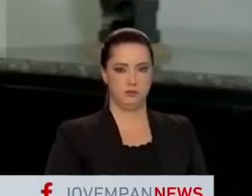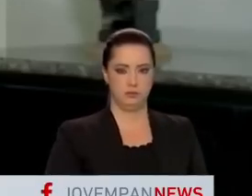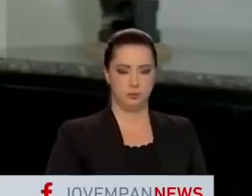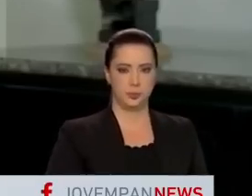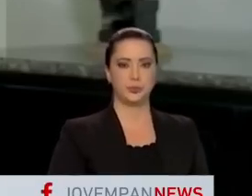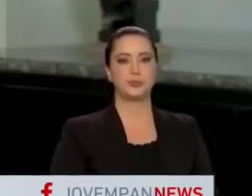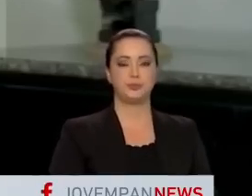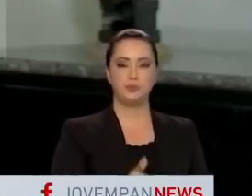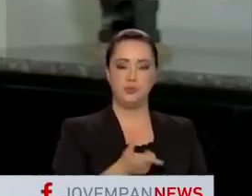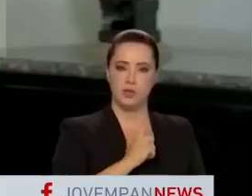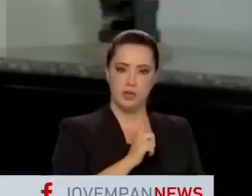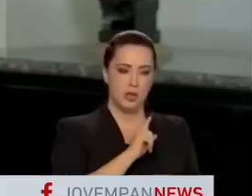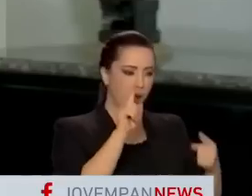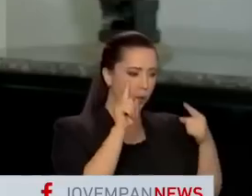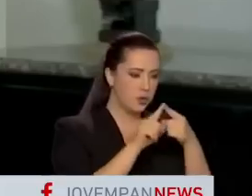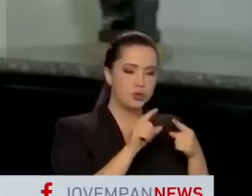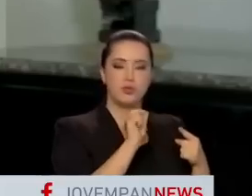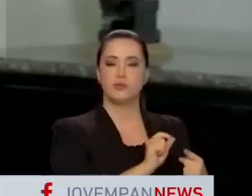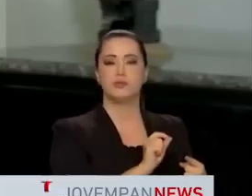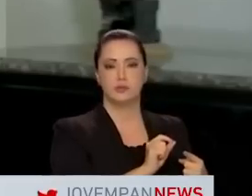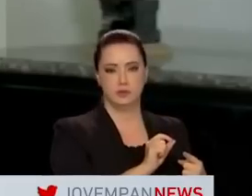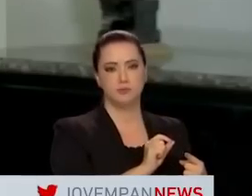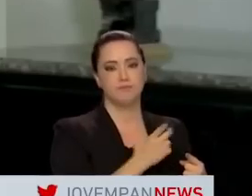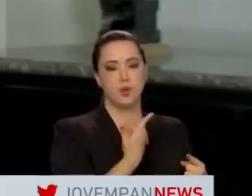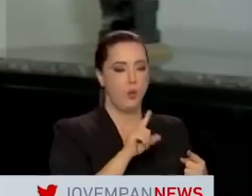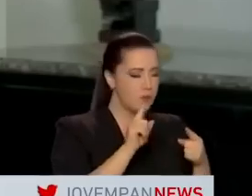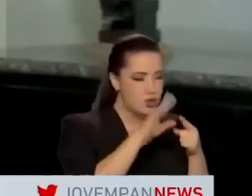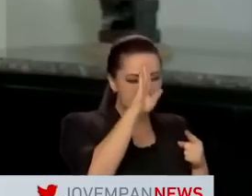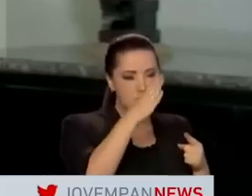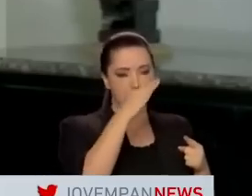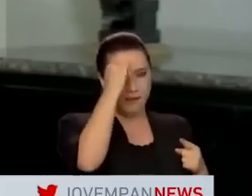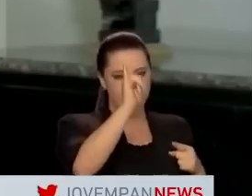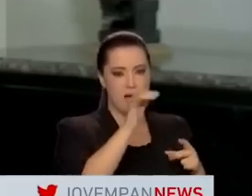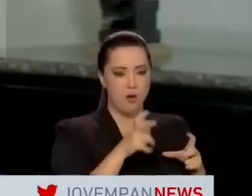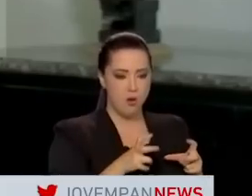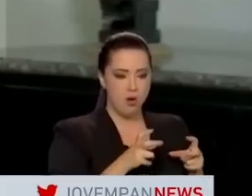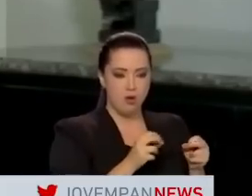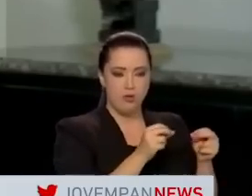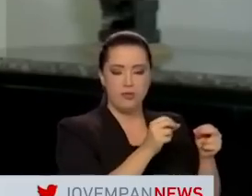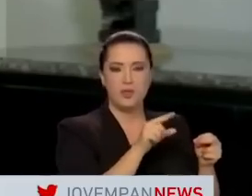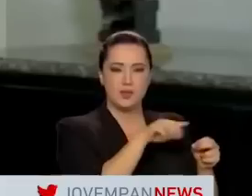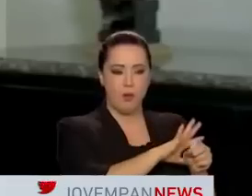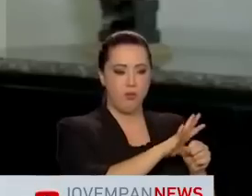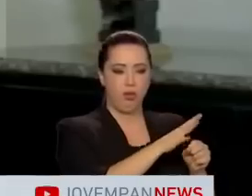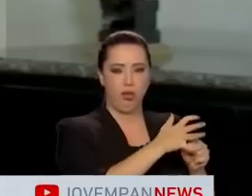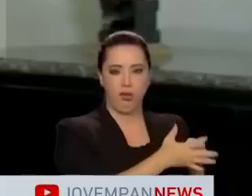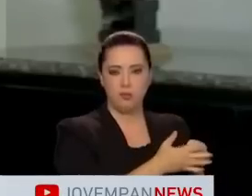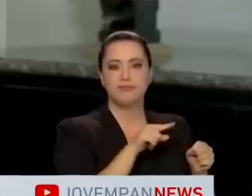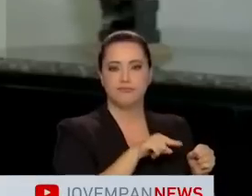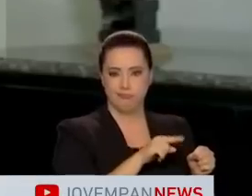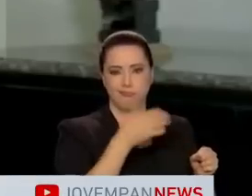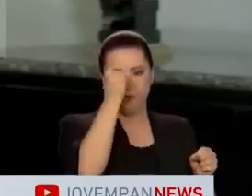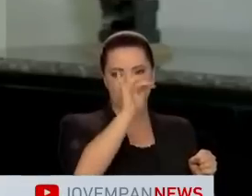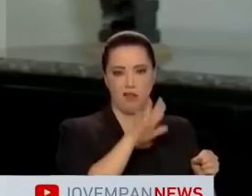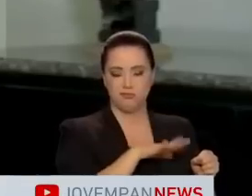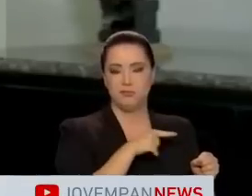foi instaurado um procedimento disciplinar. O general apresentou defesa, o caso acabou sendo arquivado